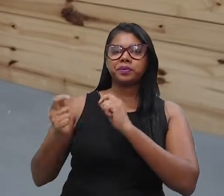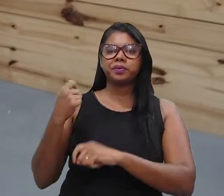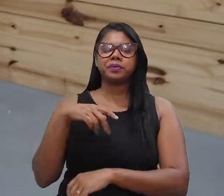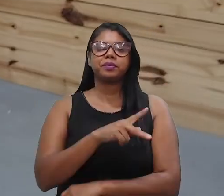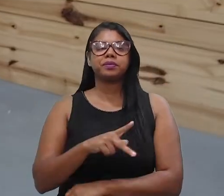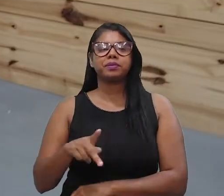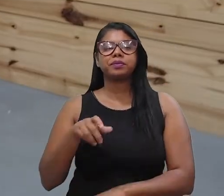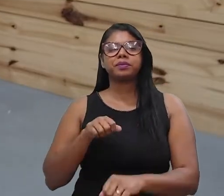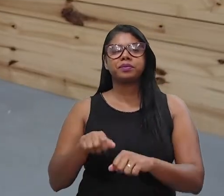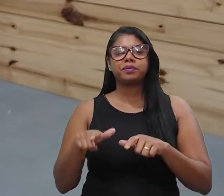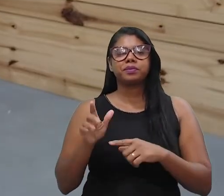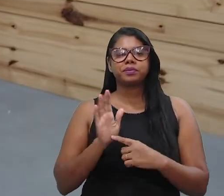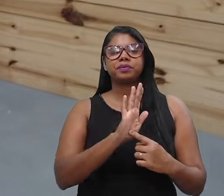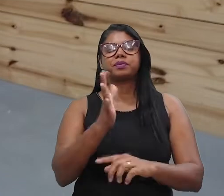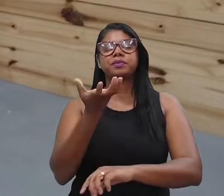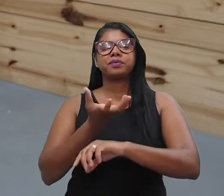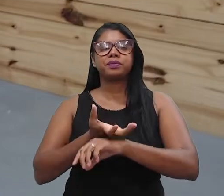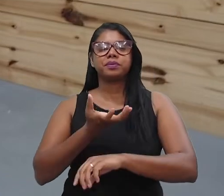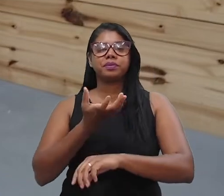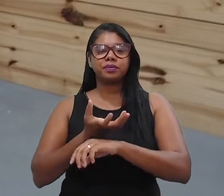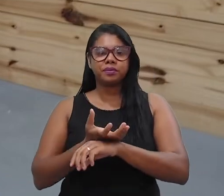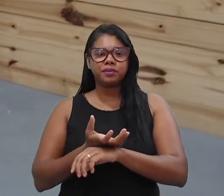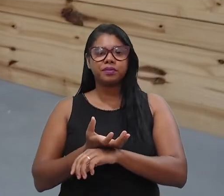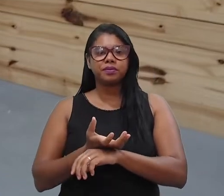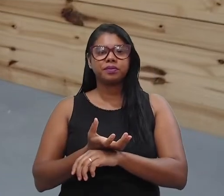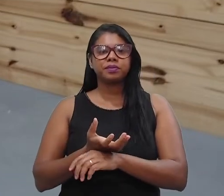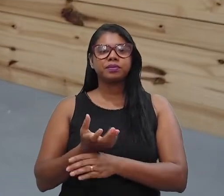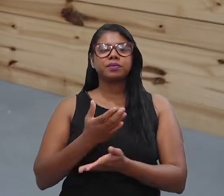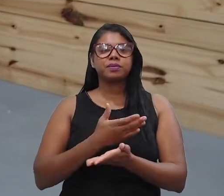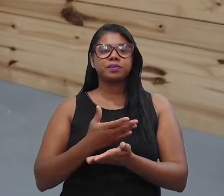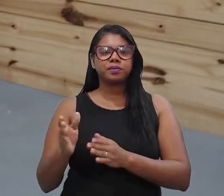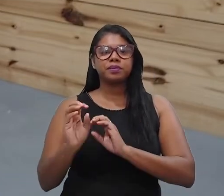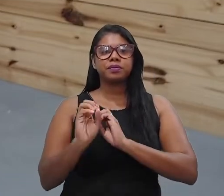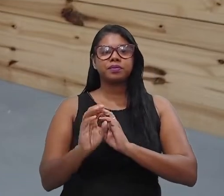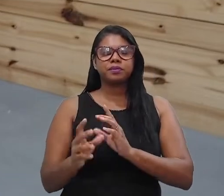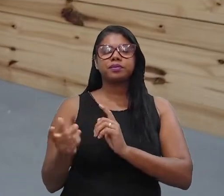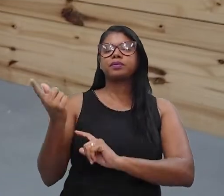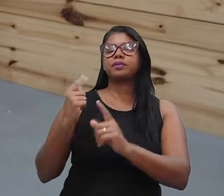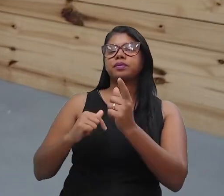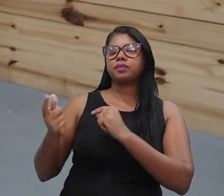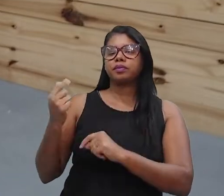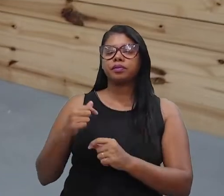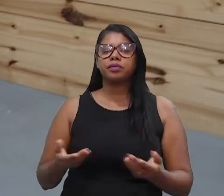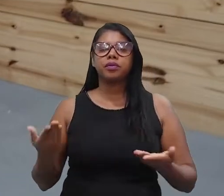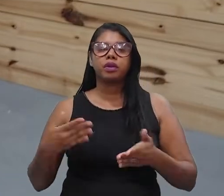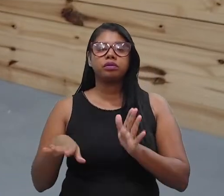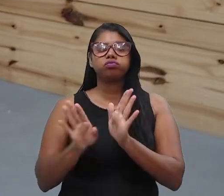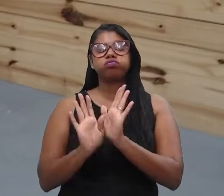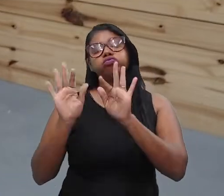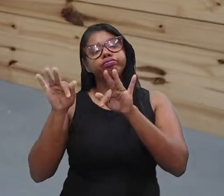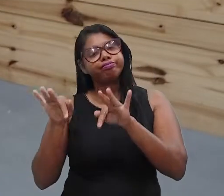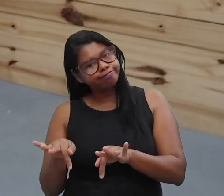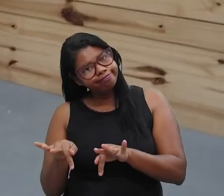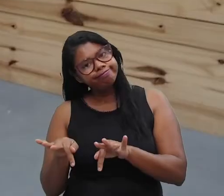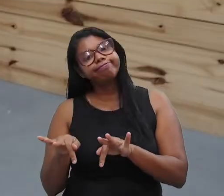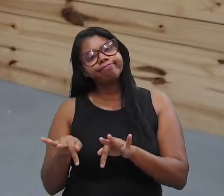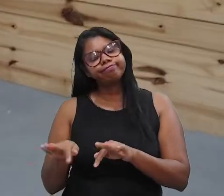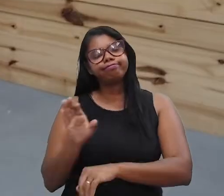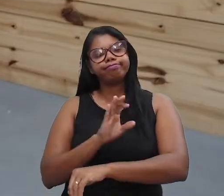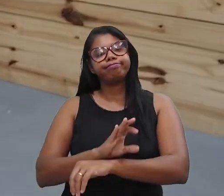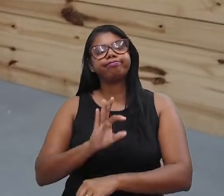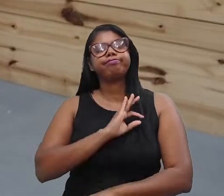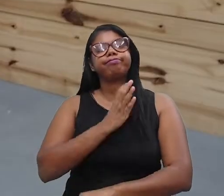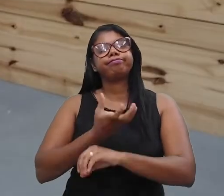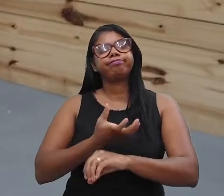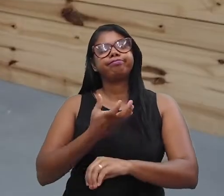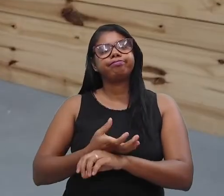professora formadora na disciplina de Introdução à Administração, e nós estamos chegando à reta final da nossa disciplina.